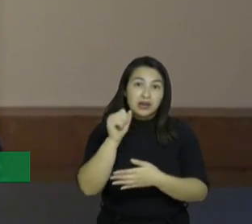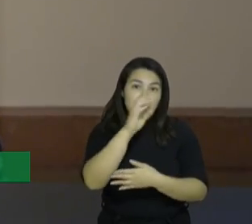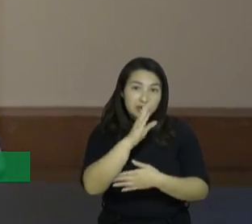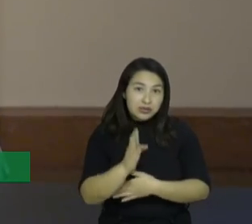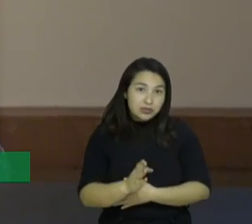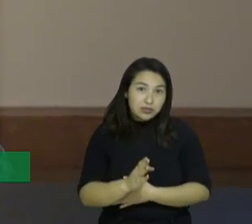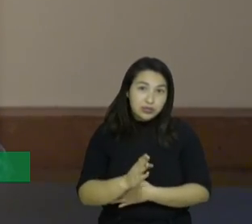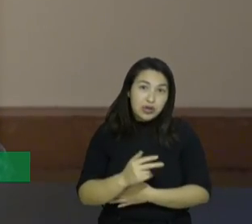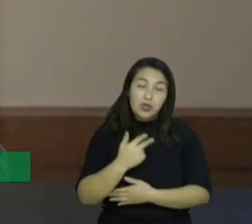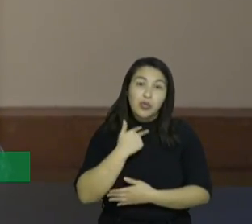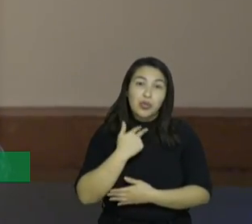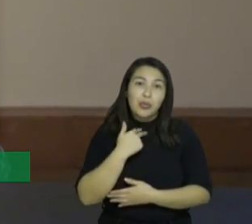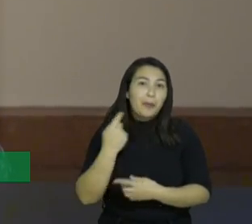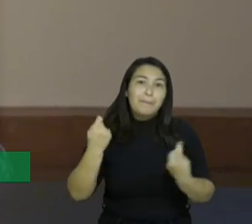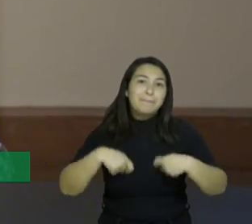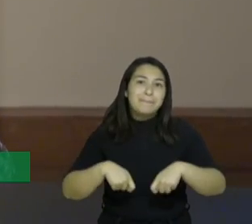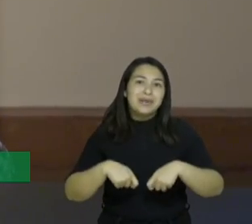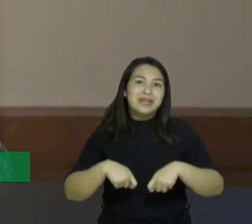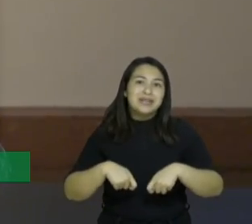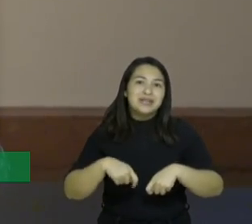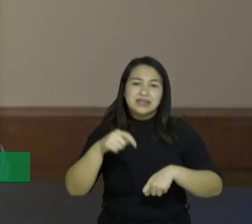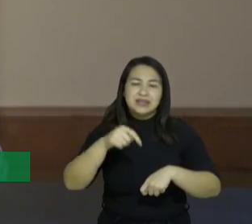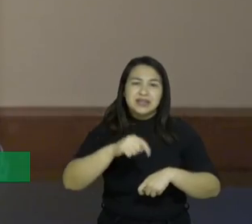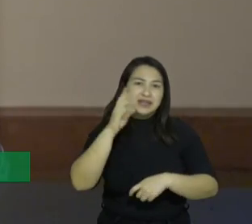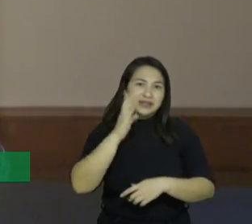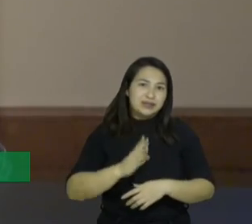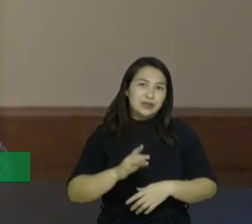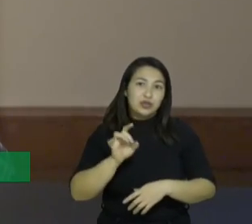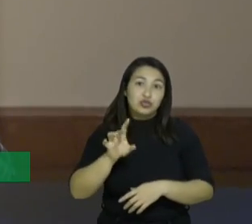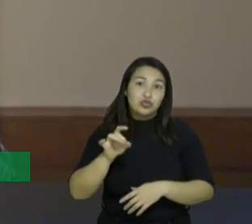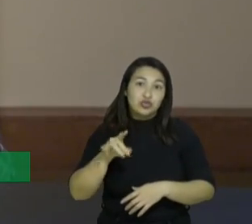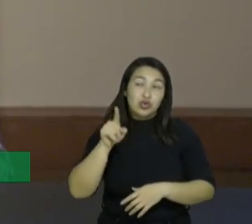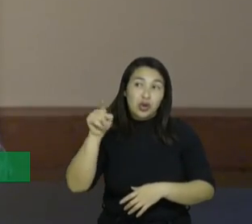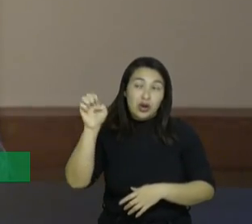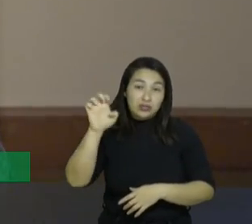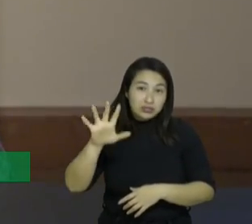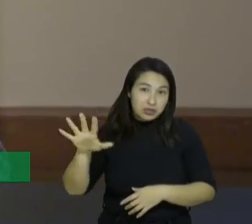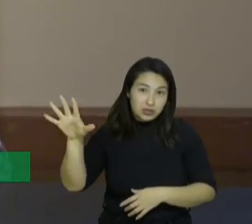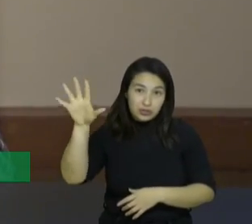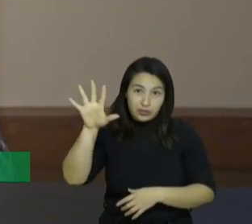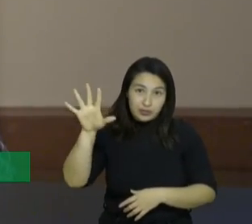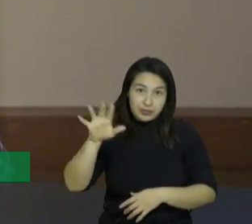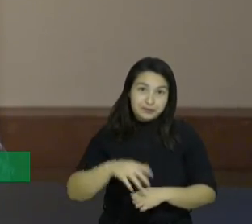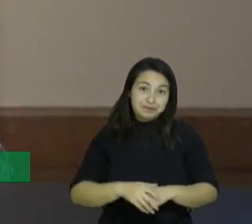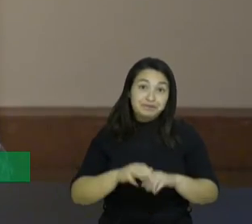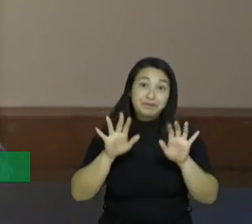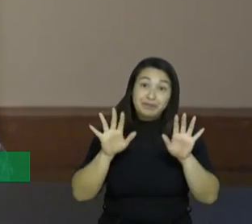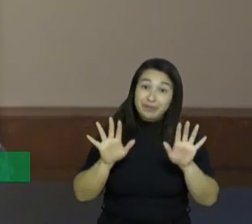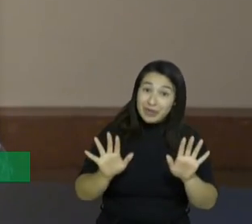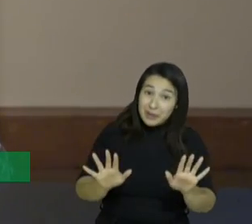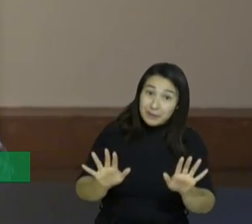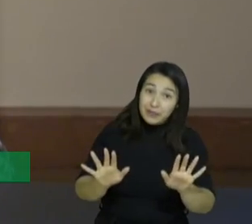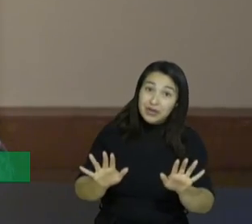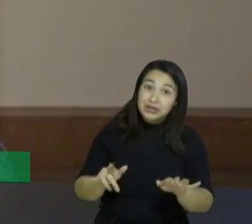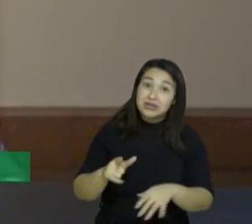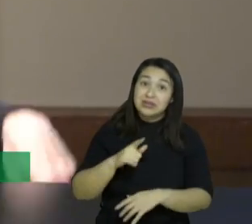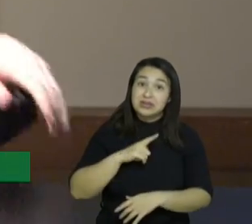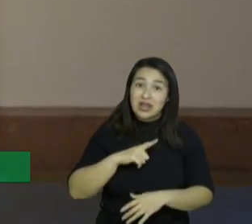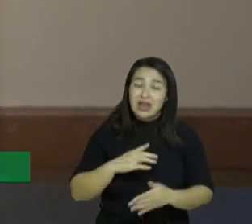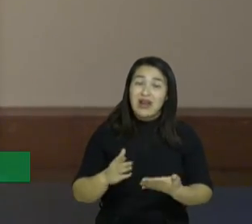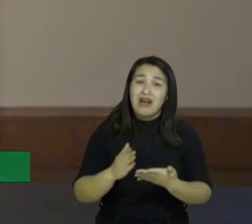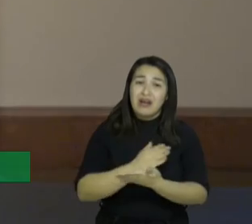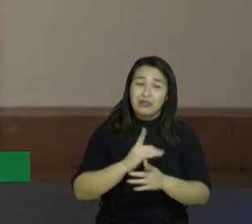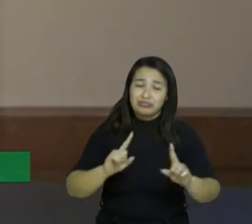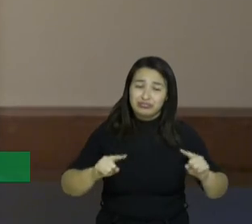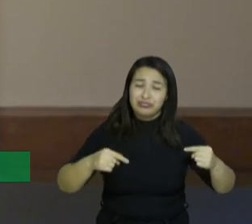precisa ser ratificada em parlamentos nacionais somente no Parlamento europeu mas ainda assim eh existem alguns desafios para